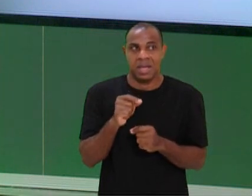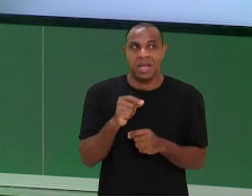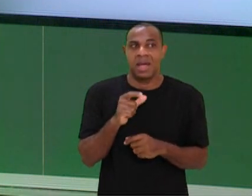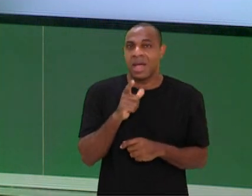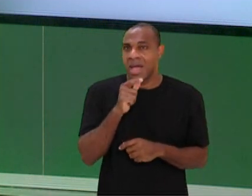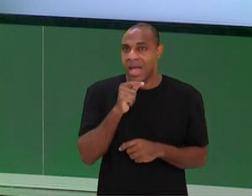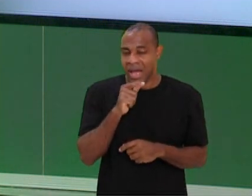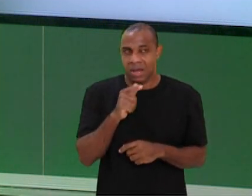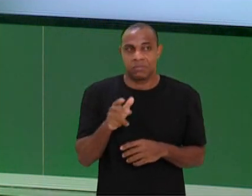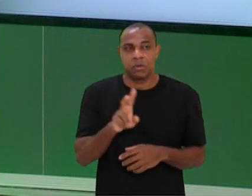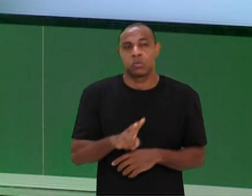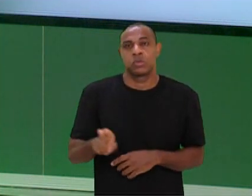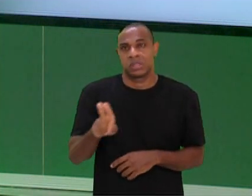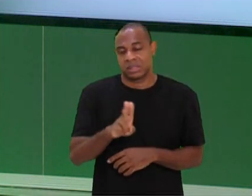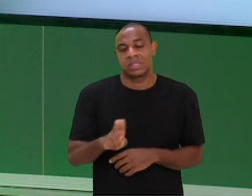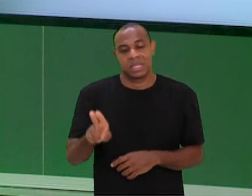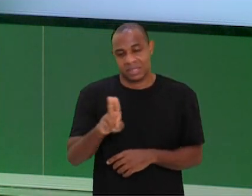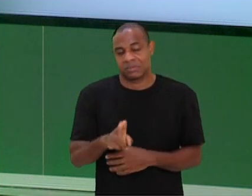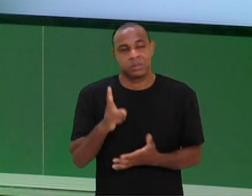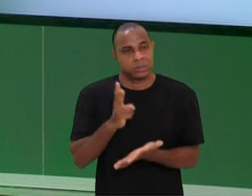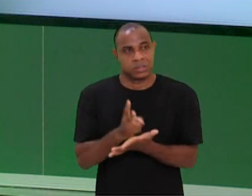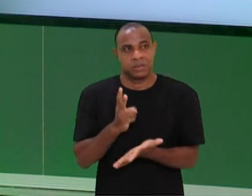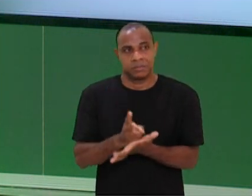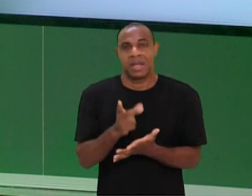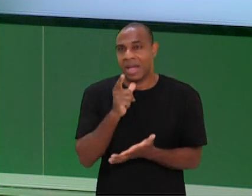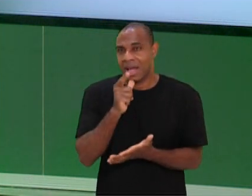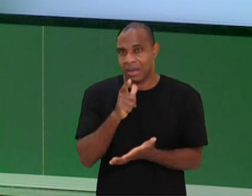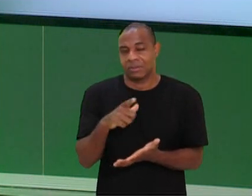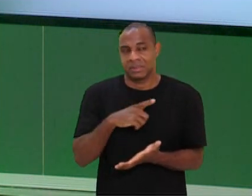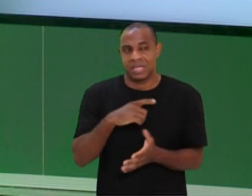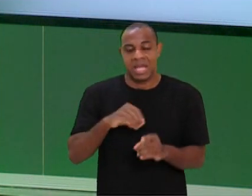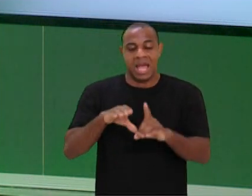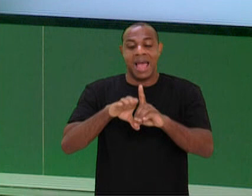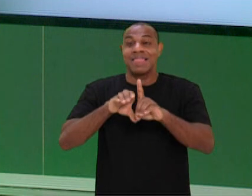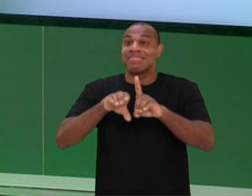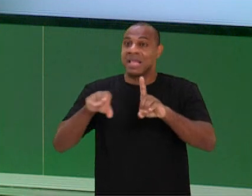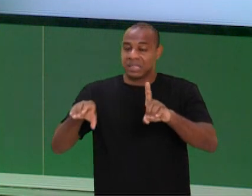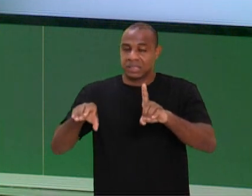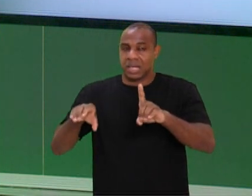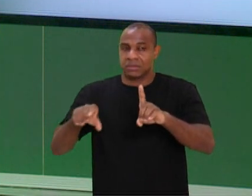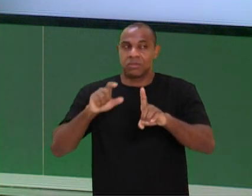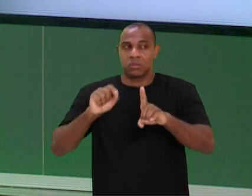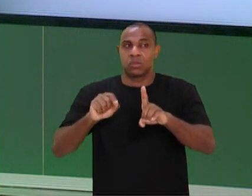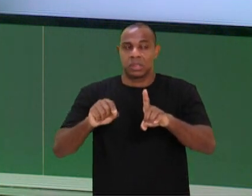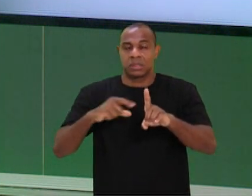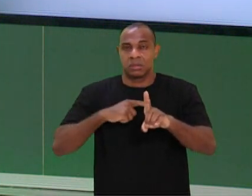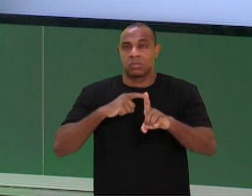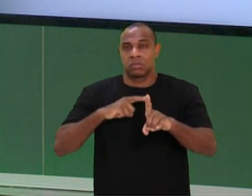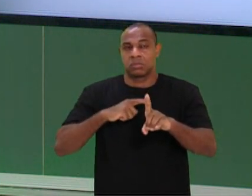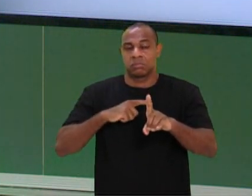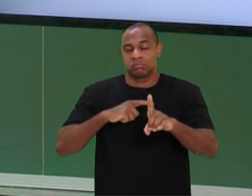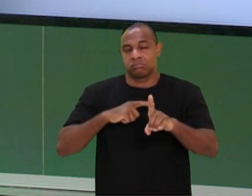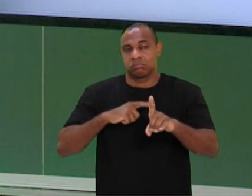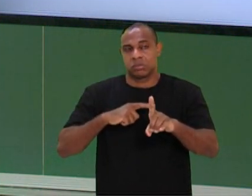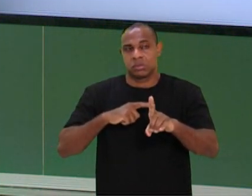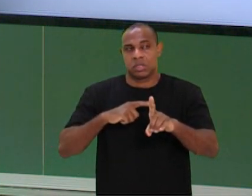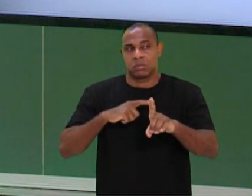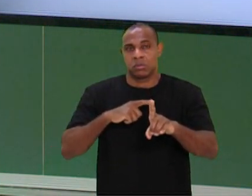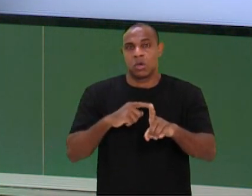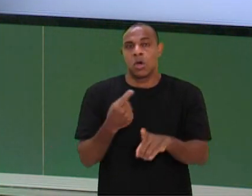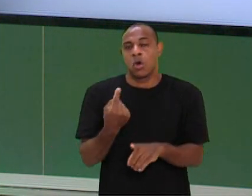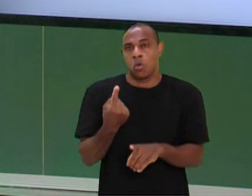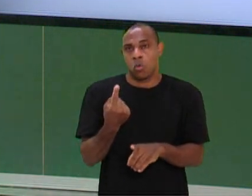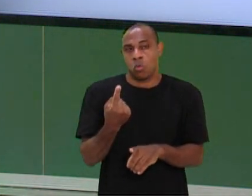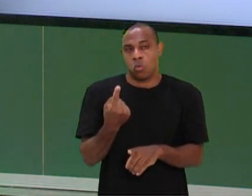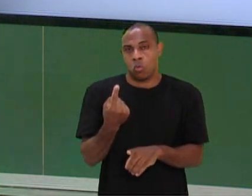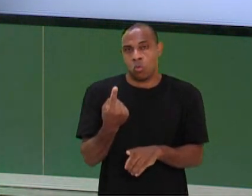assim, mais utilizados na parte de exercício. Então, lembre-se que a água tem a densidade, né, ou a massa específica dela, como sendo 1 grama por centímetro